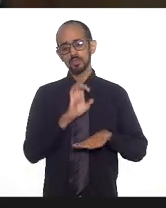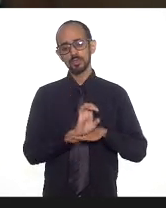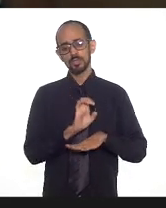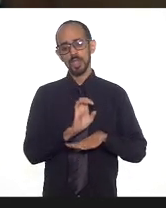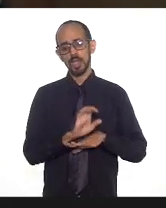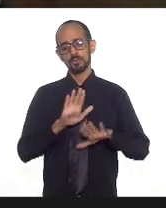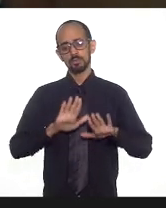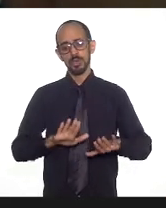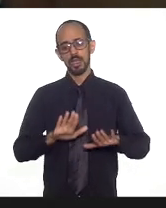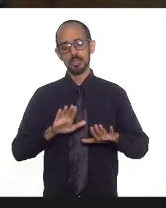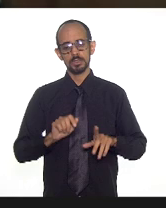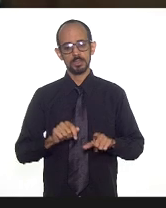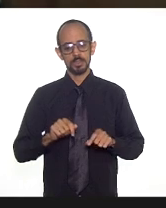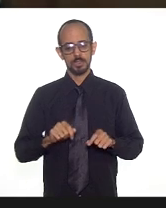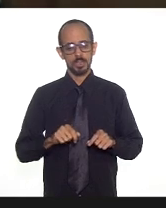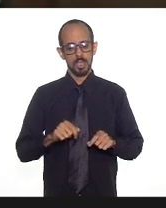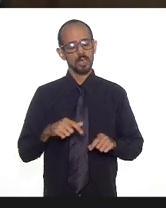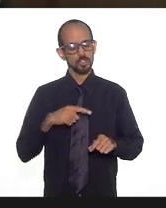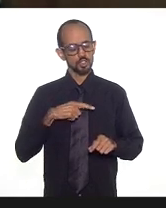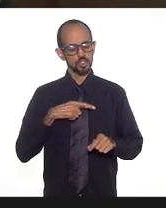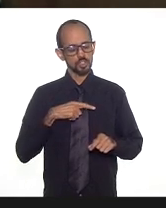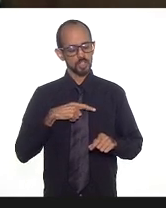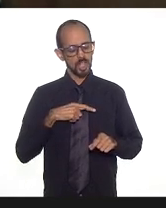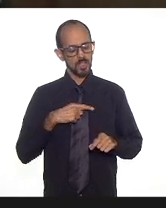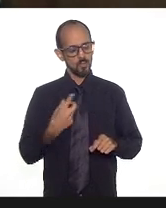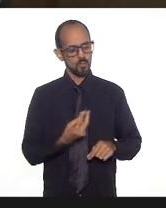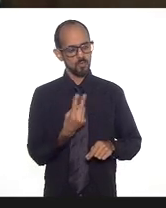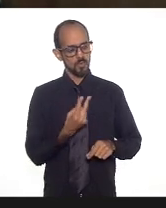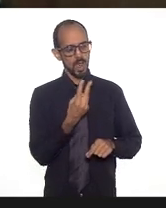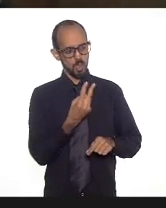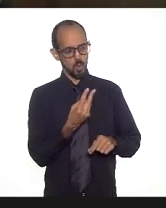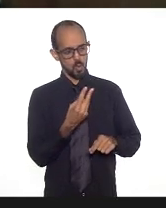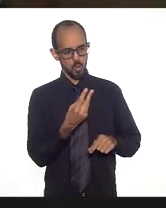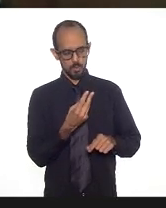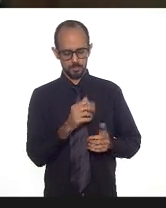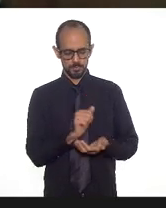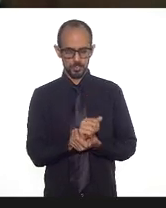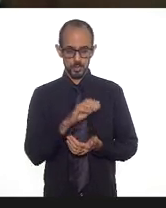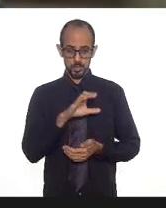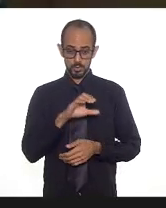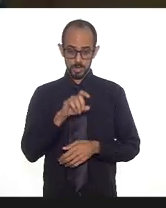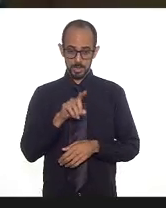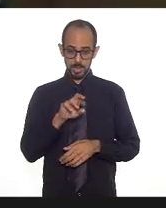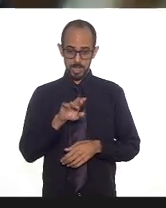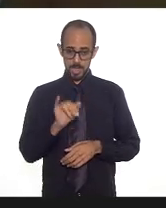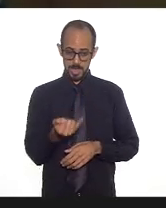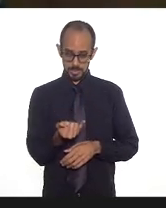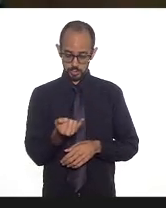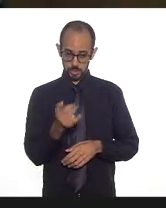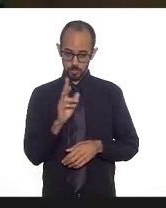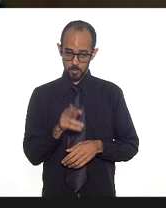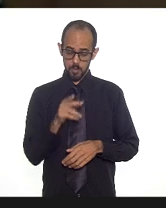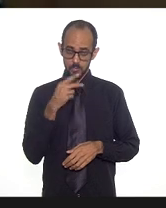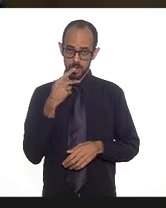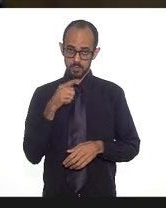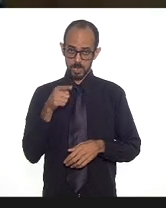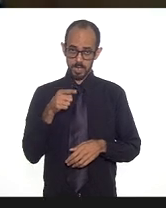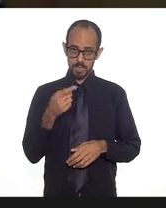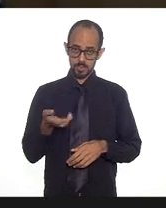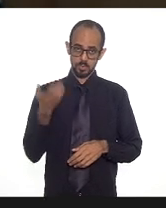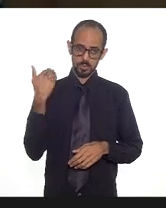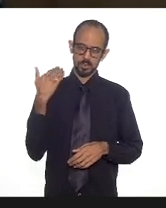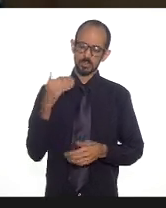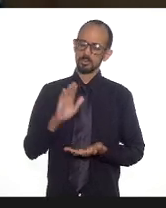mas a gente valoriza muito, né? E o CEDERG, como já foi falado aqui, né, por